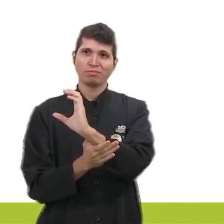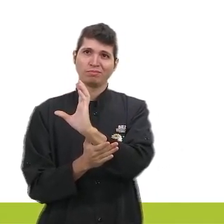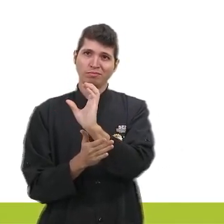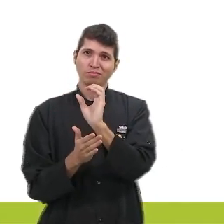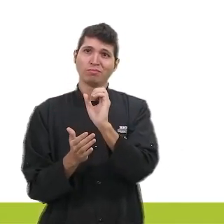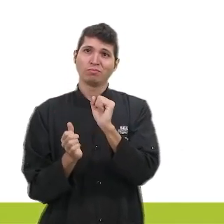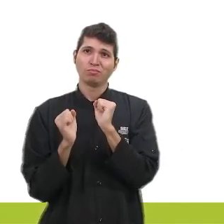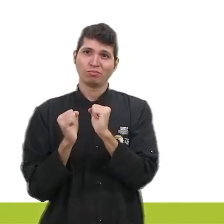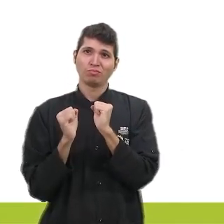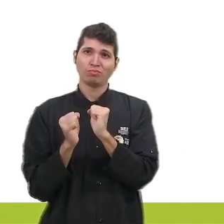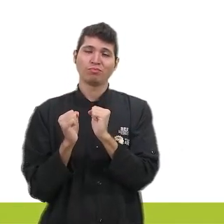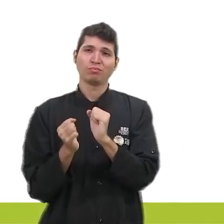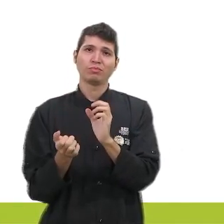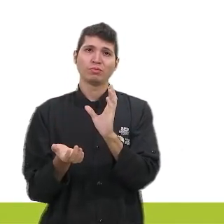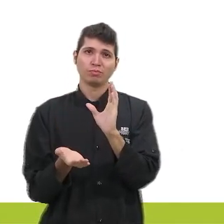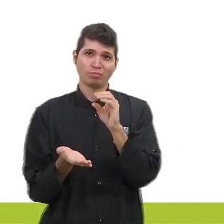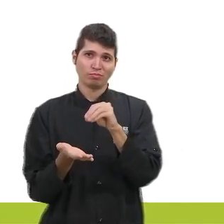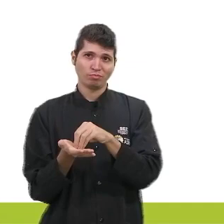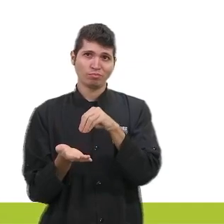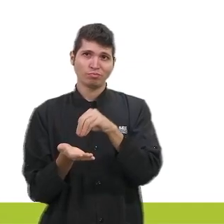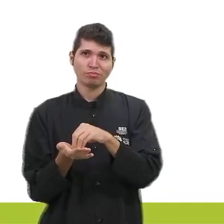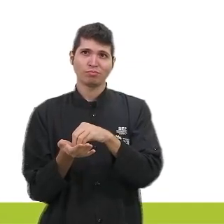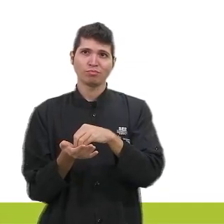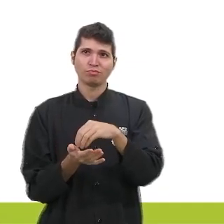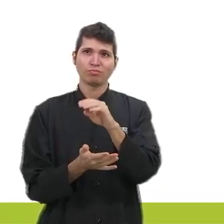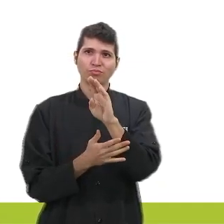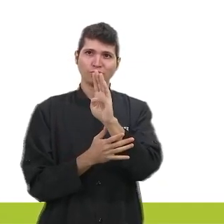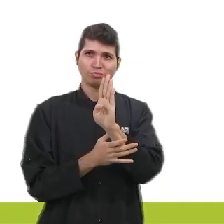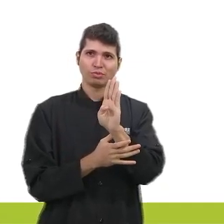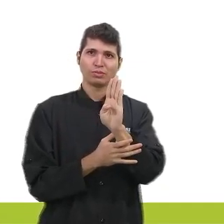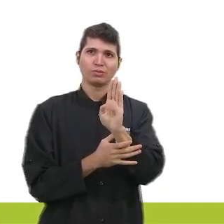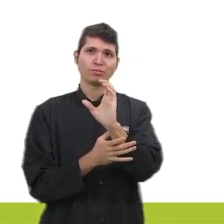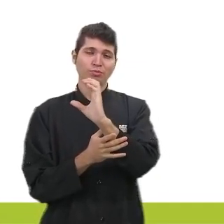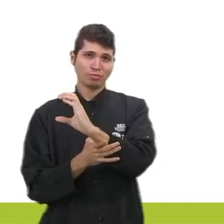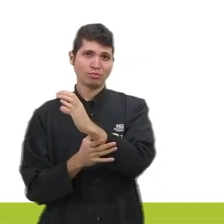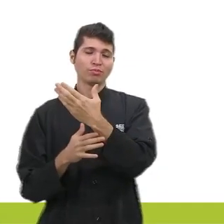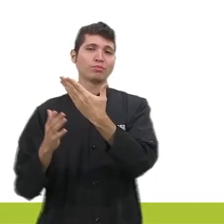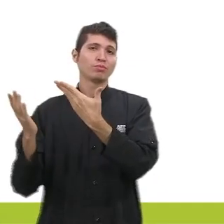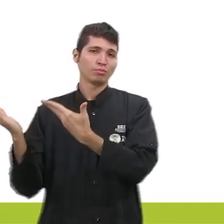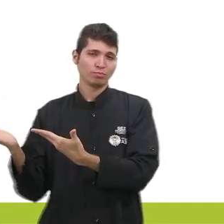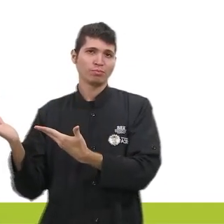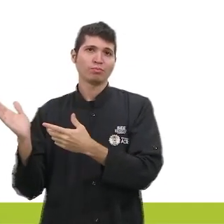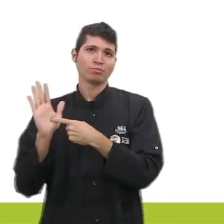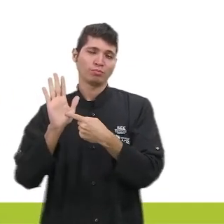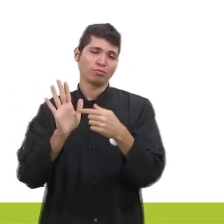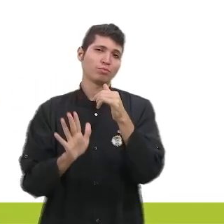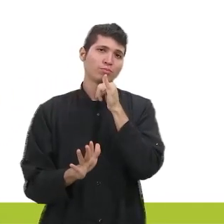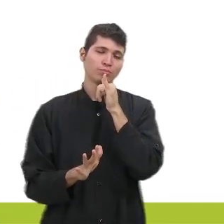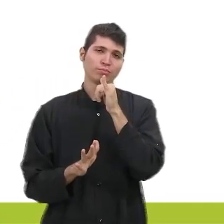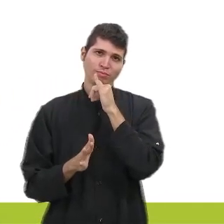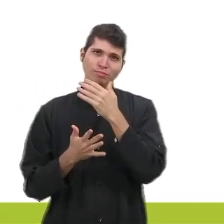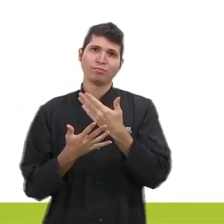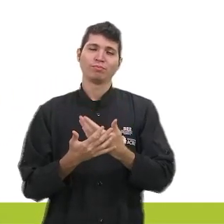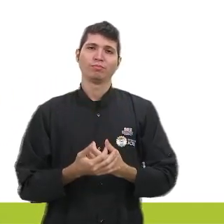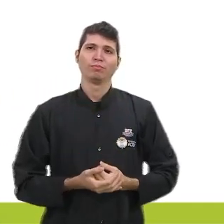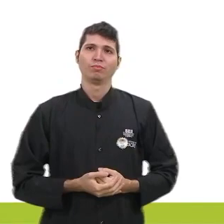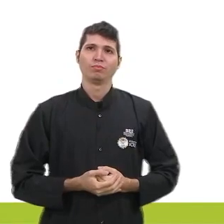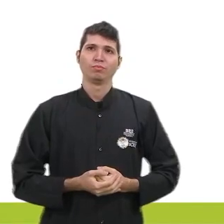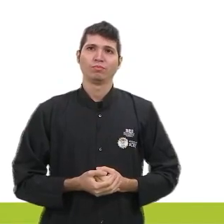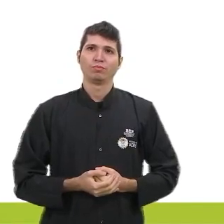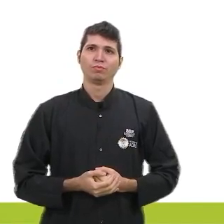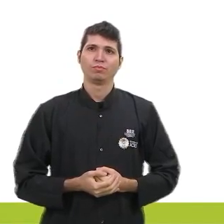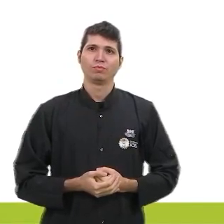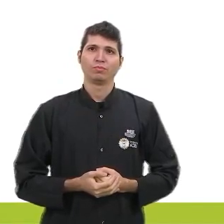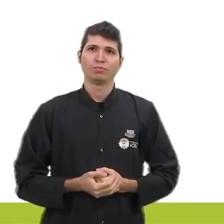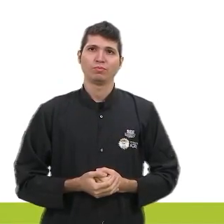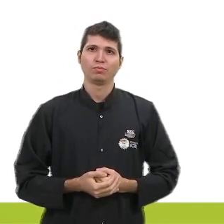o b e o c, tá bom? Como é o caso da segunda aqui, ó, tá bom? Então, todas essas são chamadas de equações do segundo grau